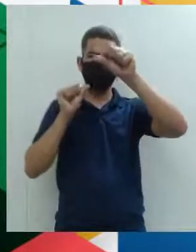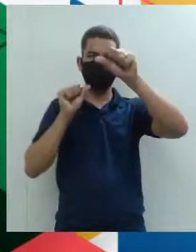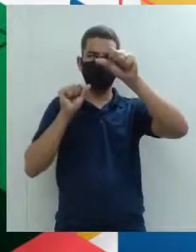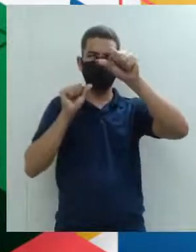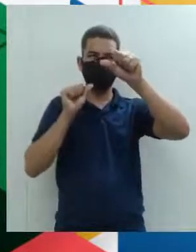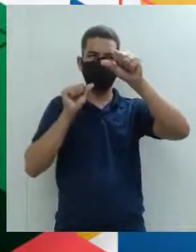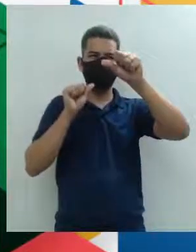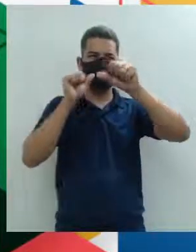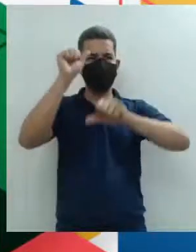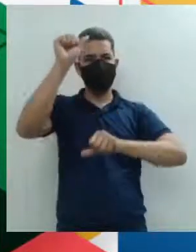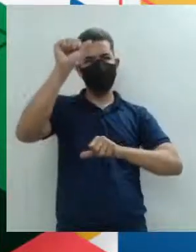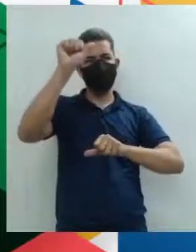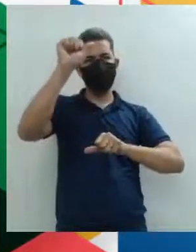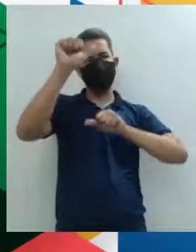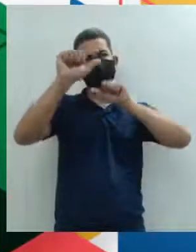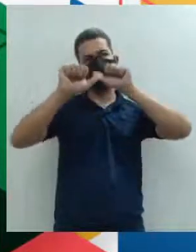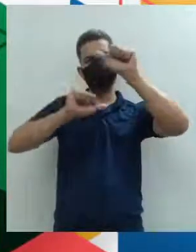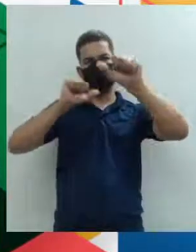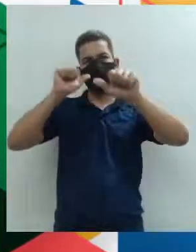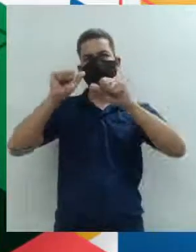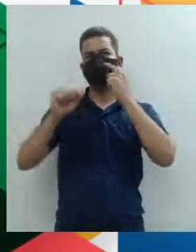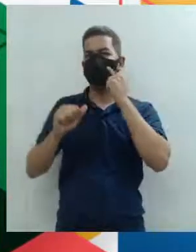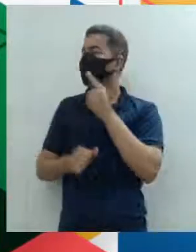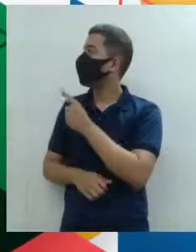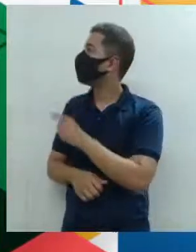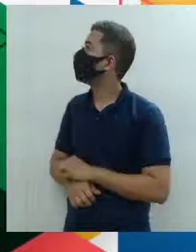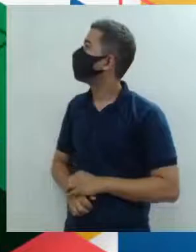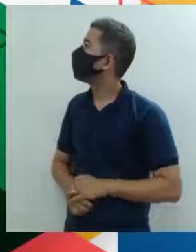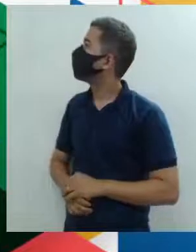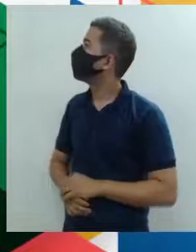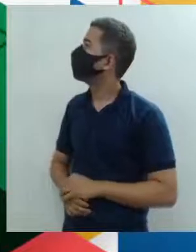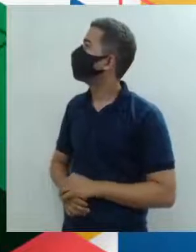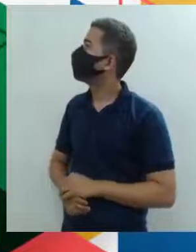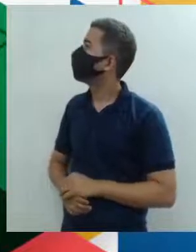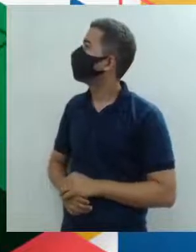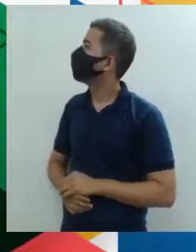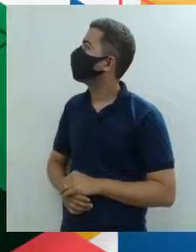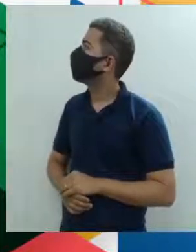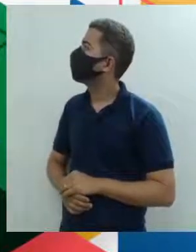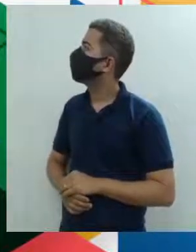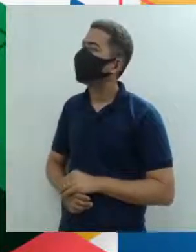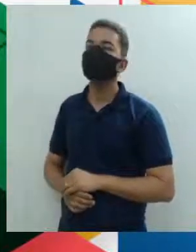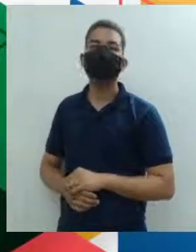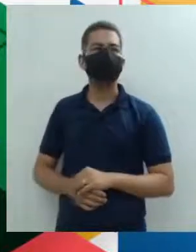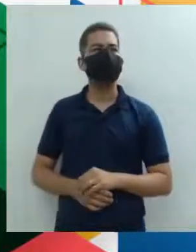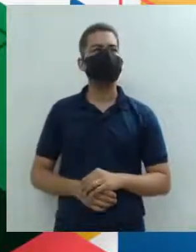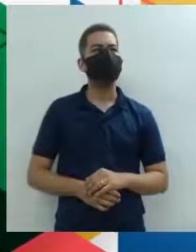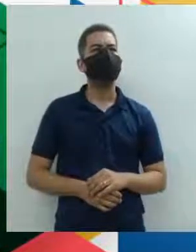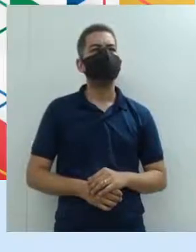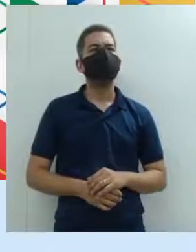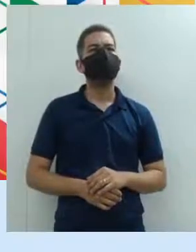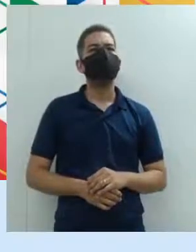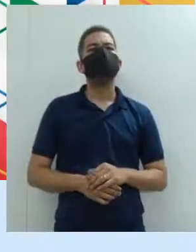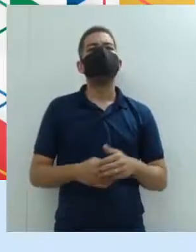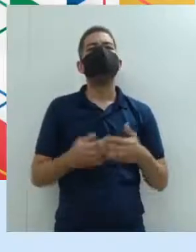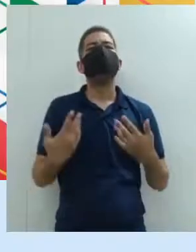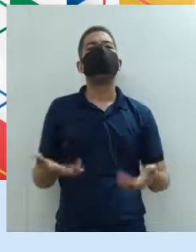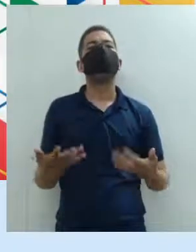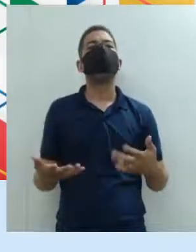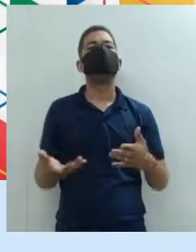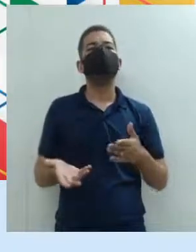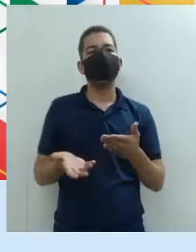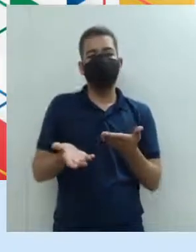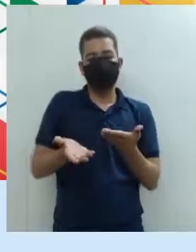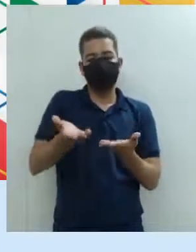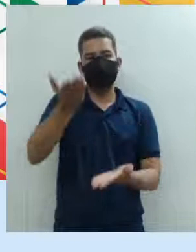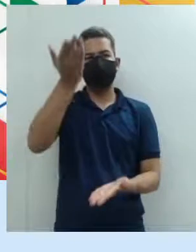de posição. Uma sobe e outra desce. E assim acontece durante todo o ciclo. Quando aquela que estava menos densa sobe, então vai ter um momento